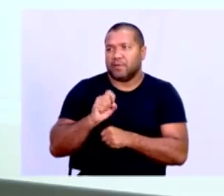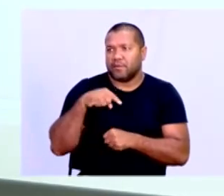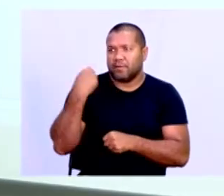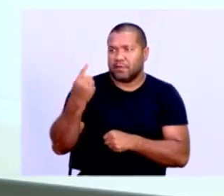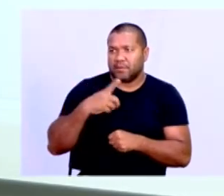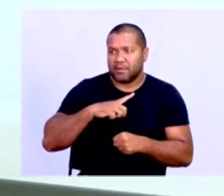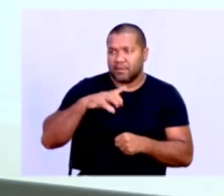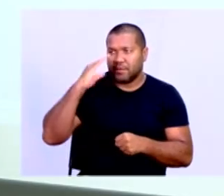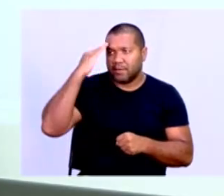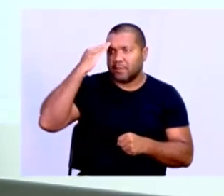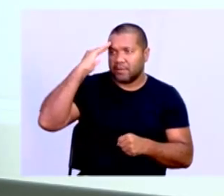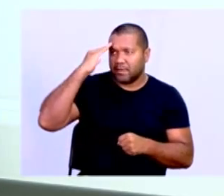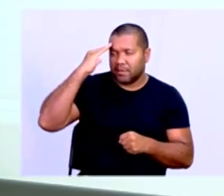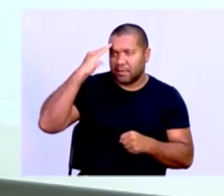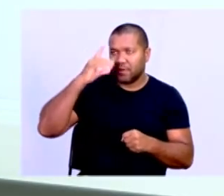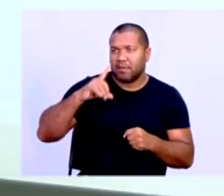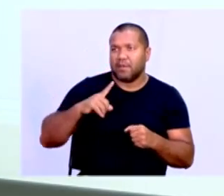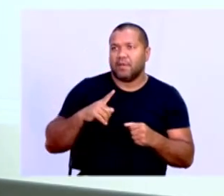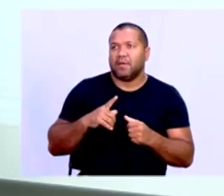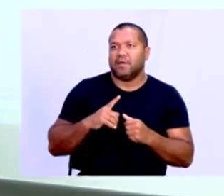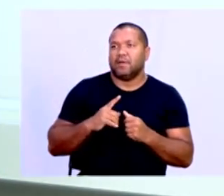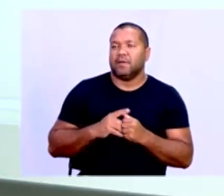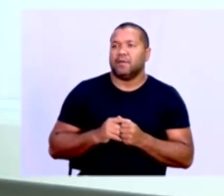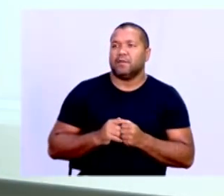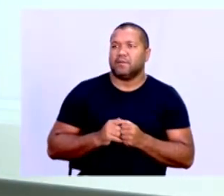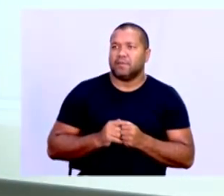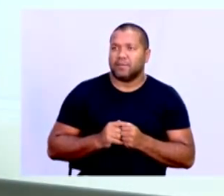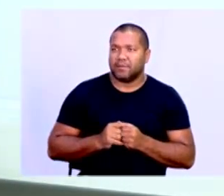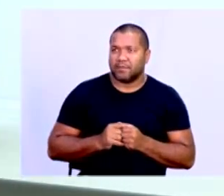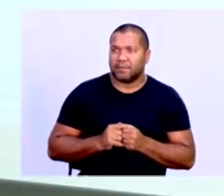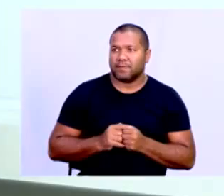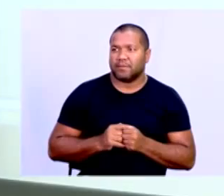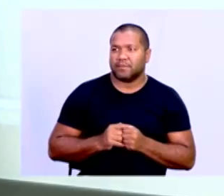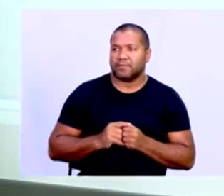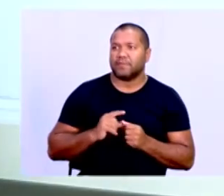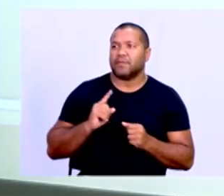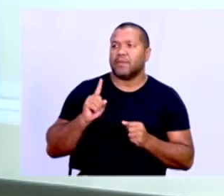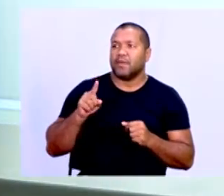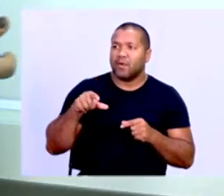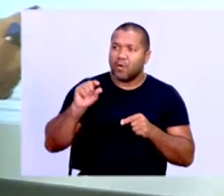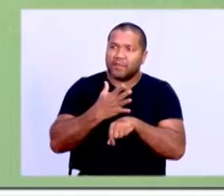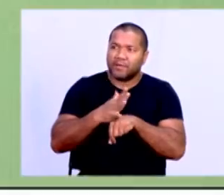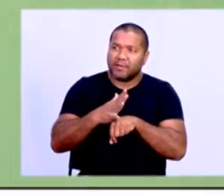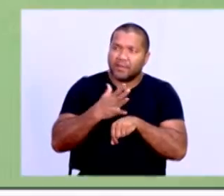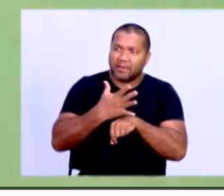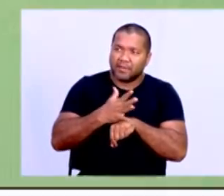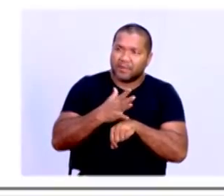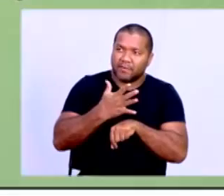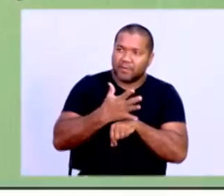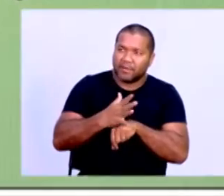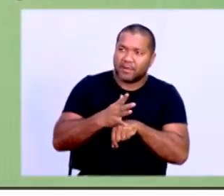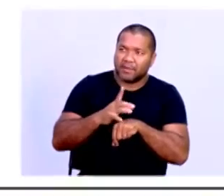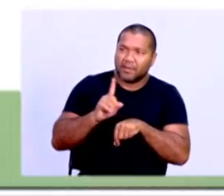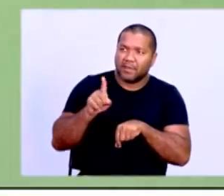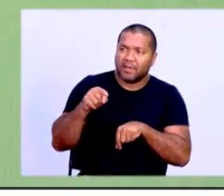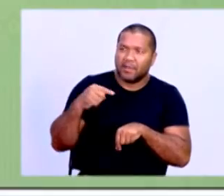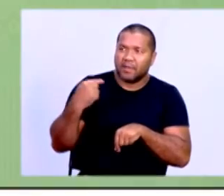conseguindo realizar espero que tenham conseguido realizar a atividade aqui do